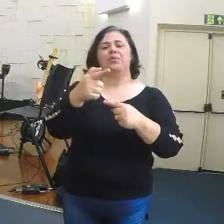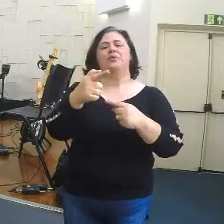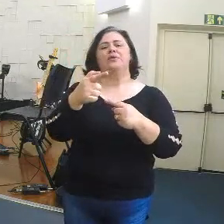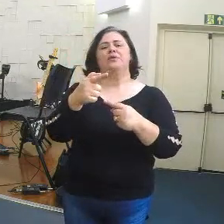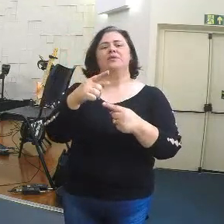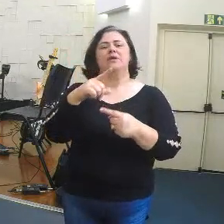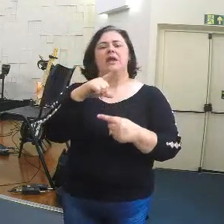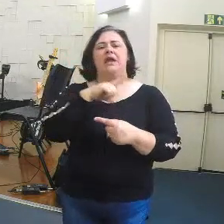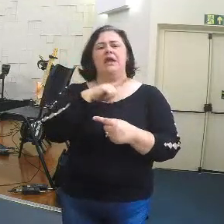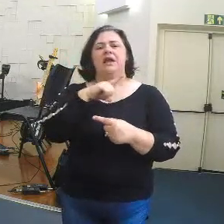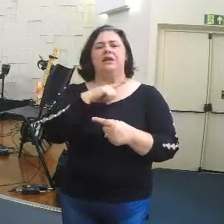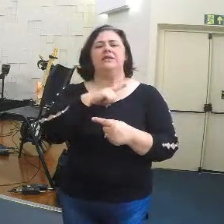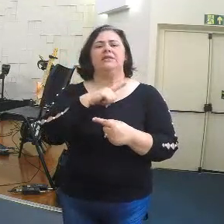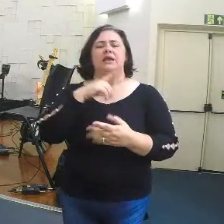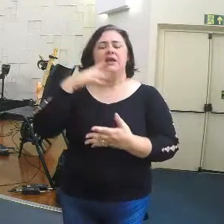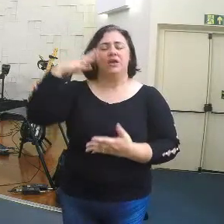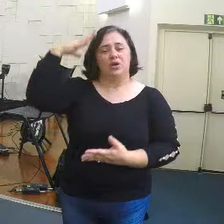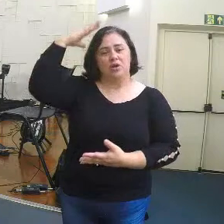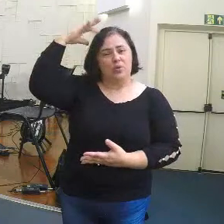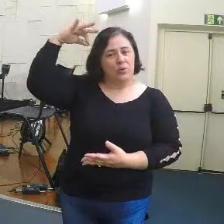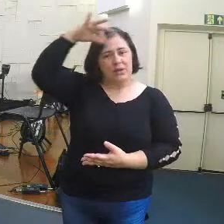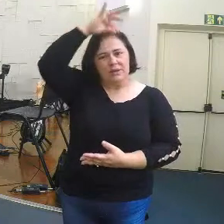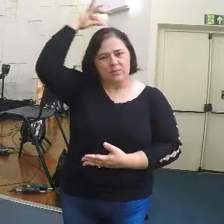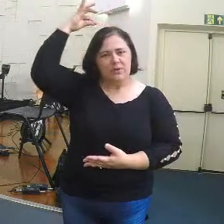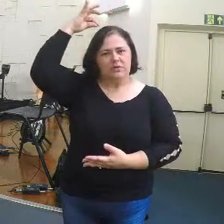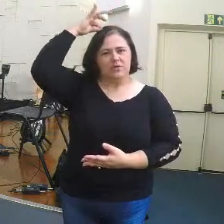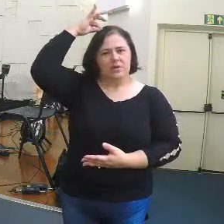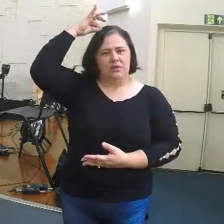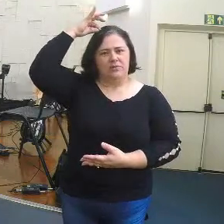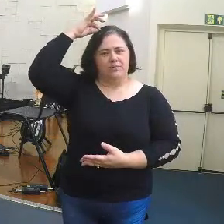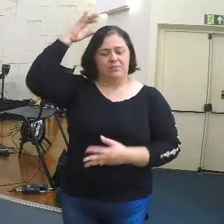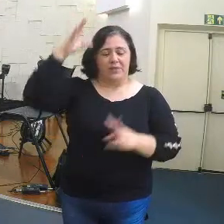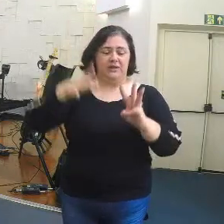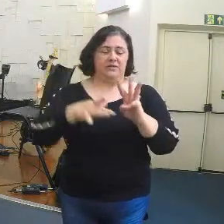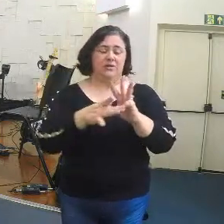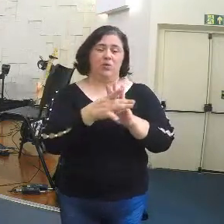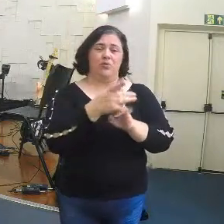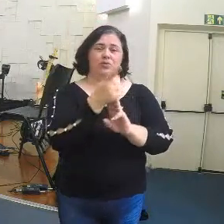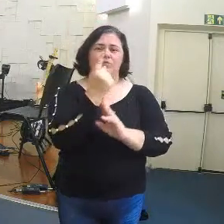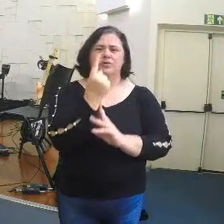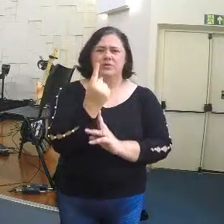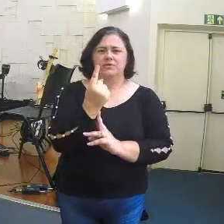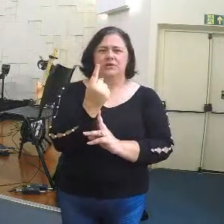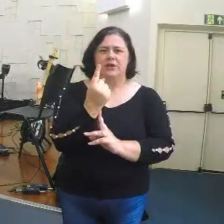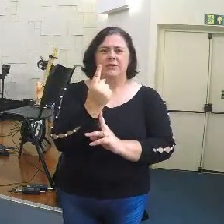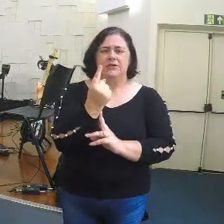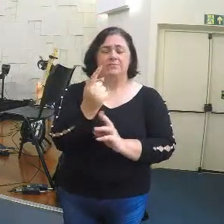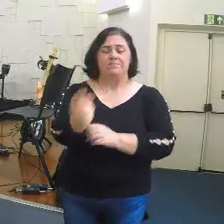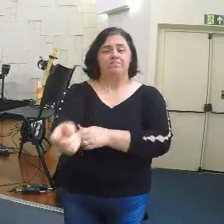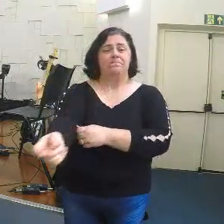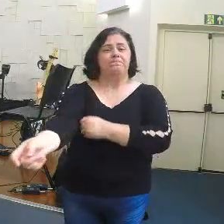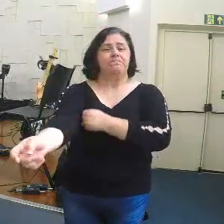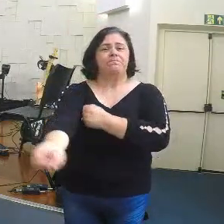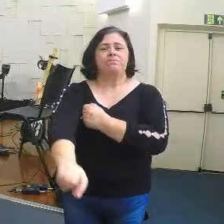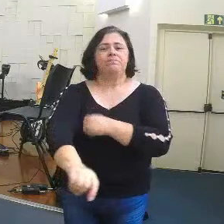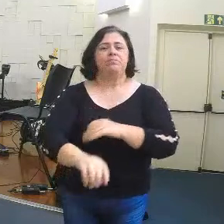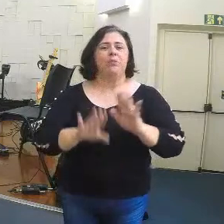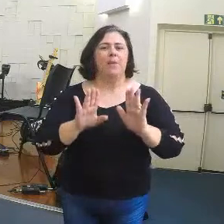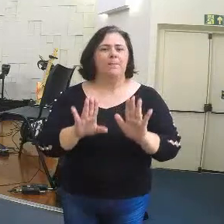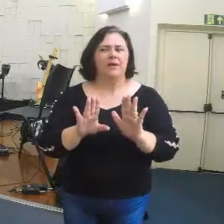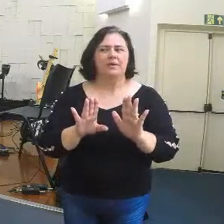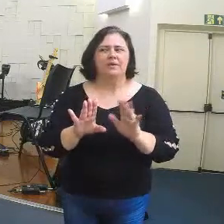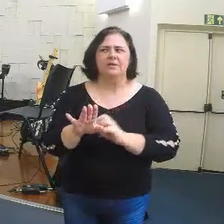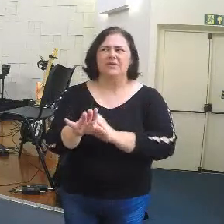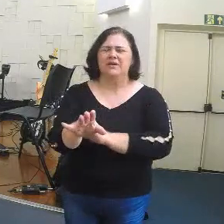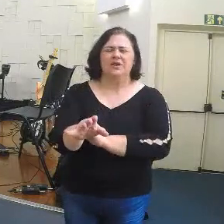foi gerado o Espírito Santo. Isso na eternidade. E a teologia cristã nos diz que nunca houve um tempo em que o Pai não tivesse gerado o